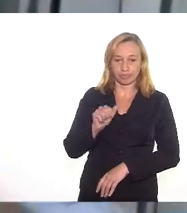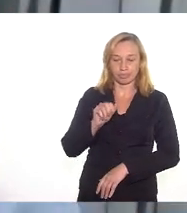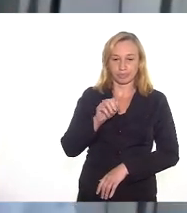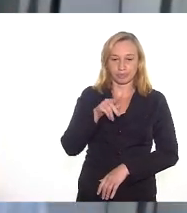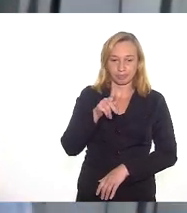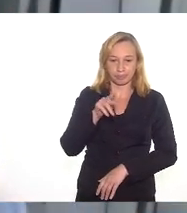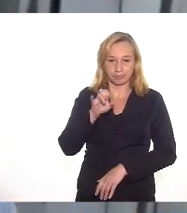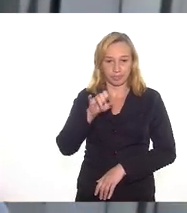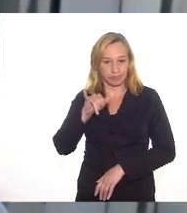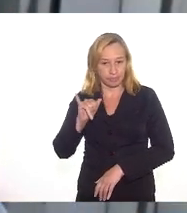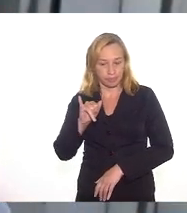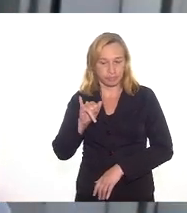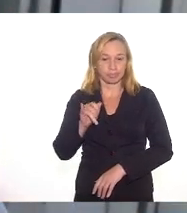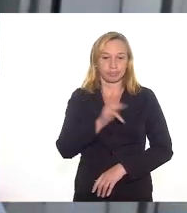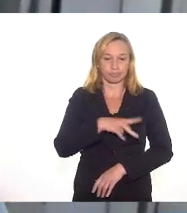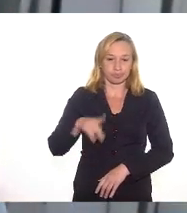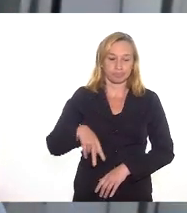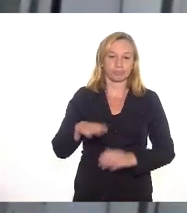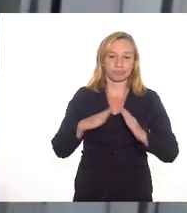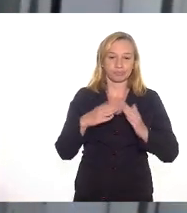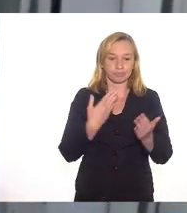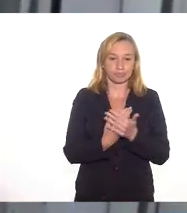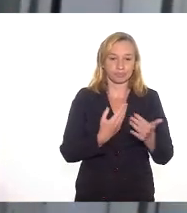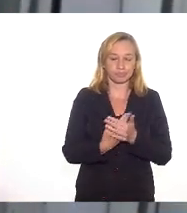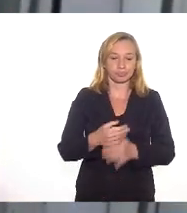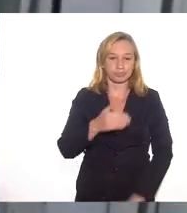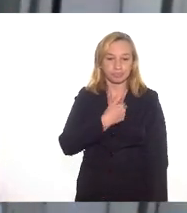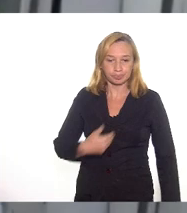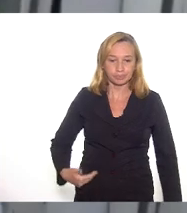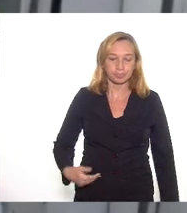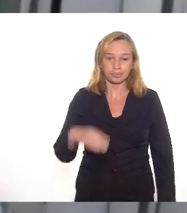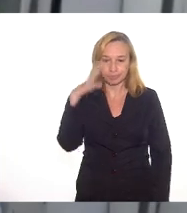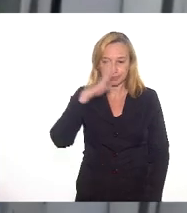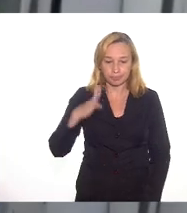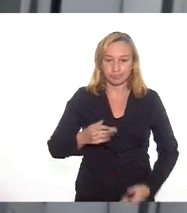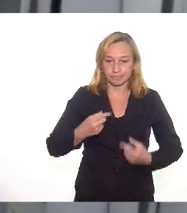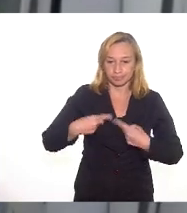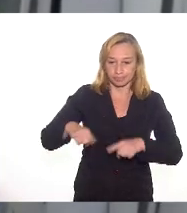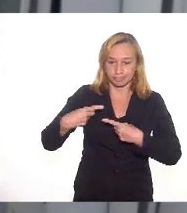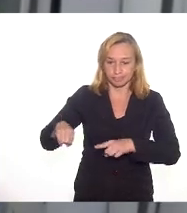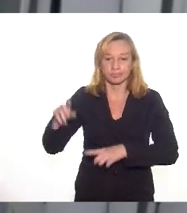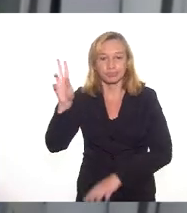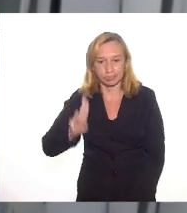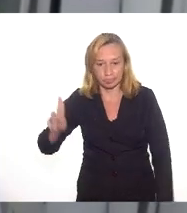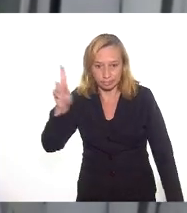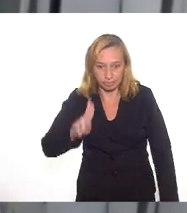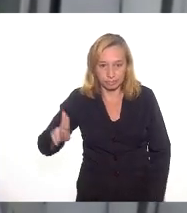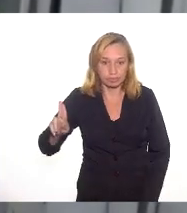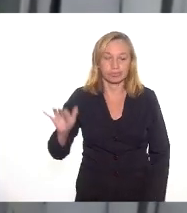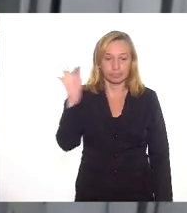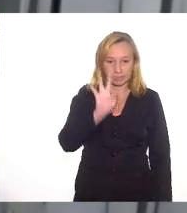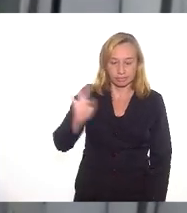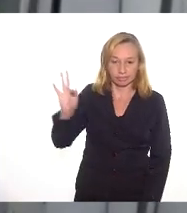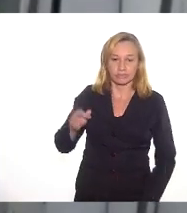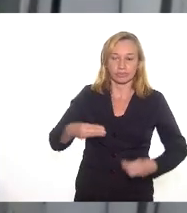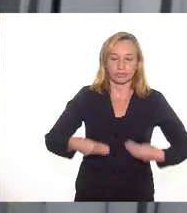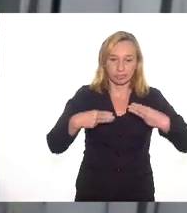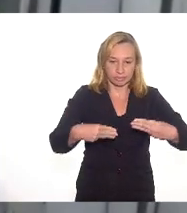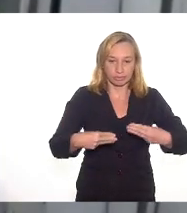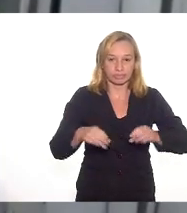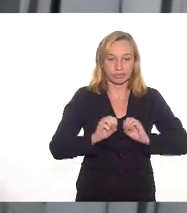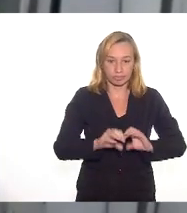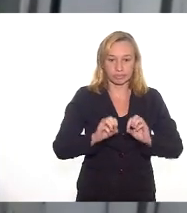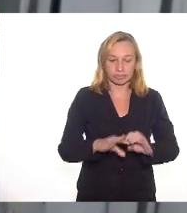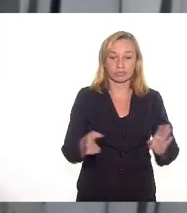professores das escolas públicas brasileiras. Então, eu quero aqui dizer que, além de perseguir as universidades federais, o Ministério da Educação, além de ter